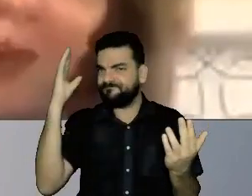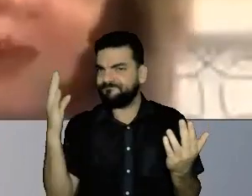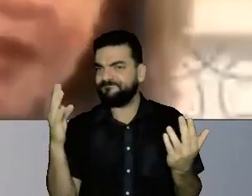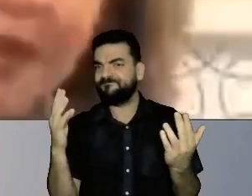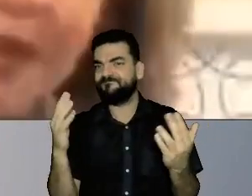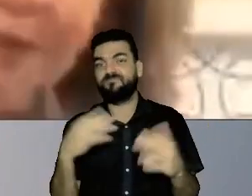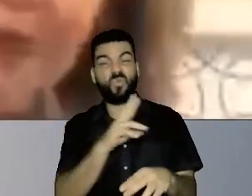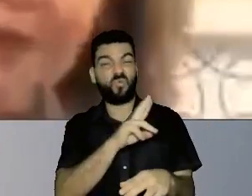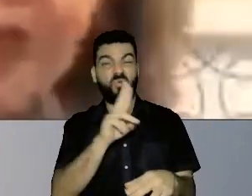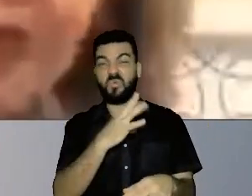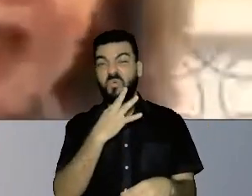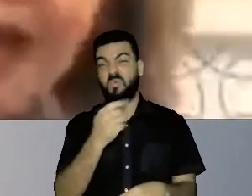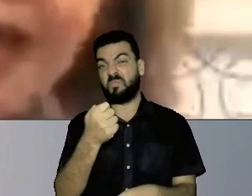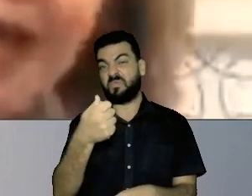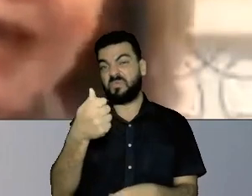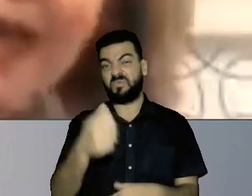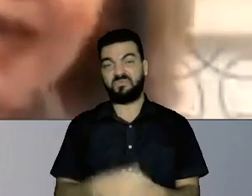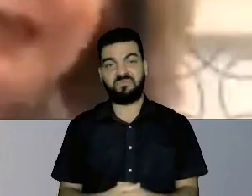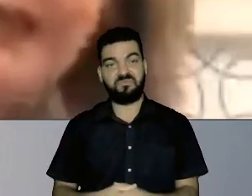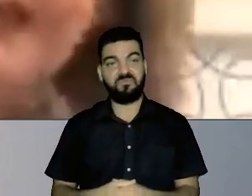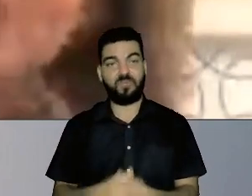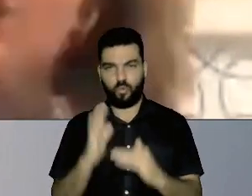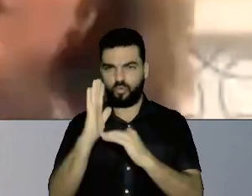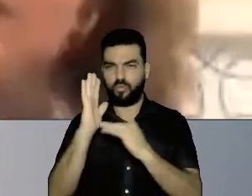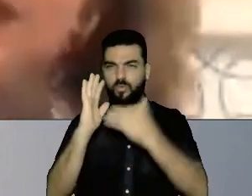Então, para encerrar,